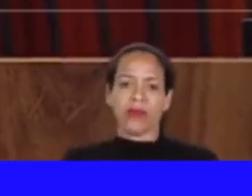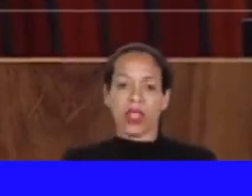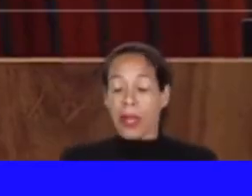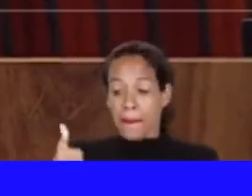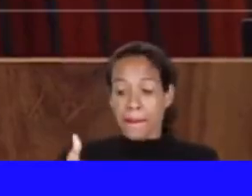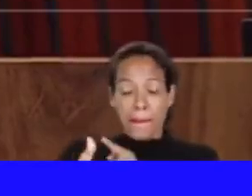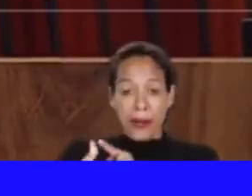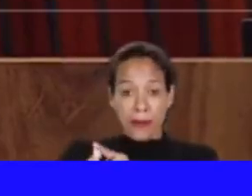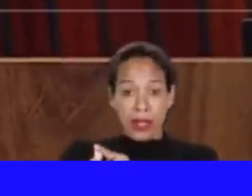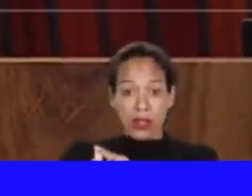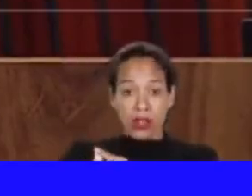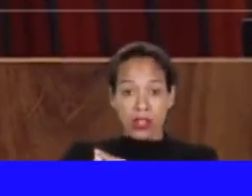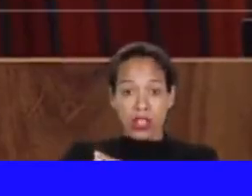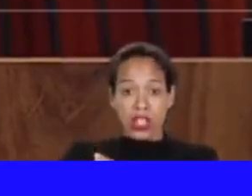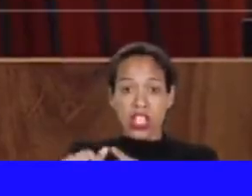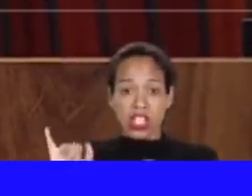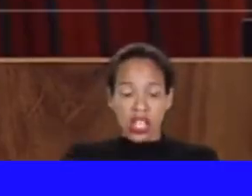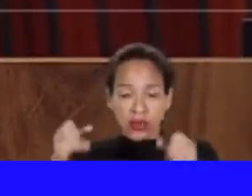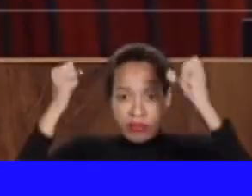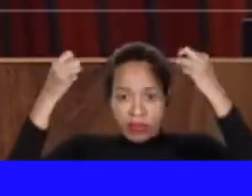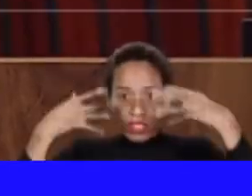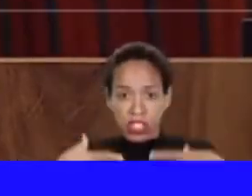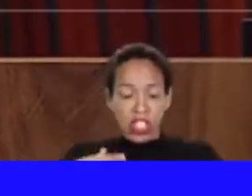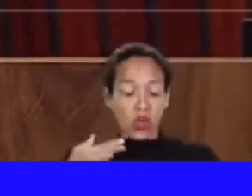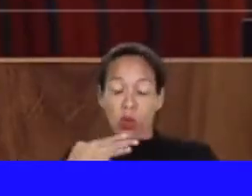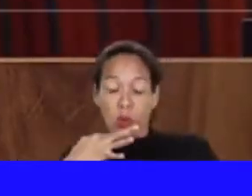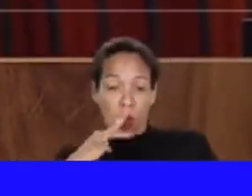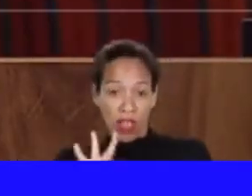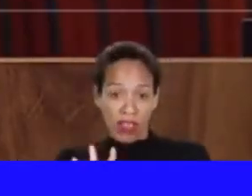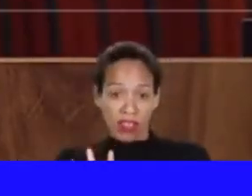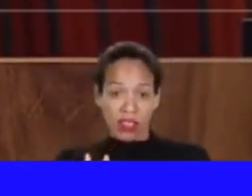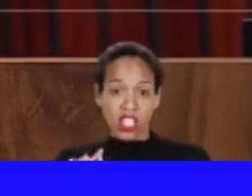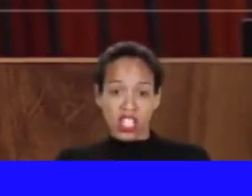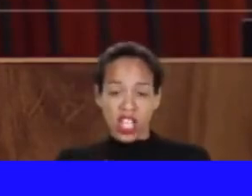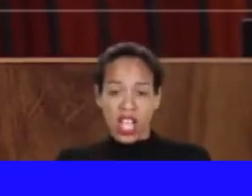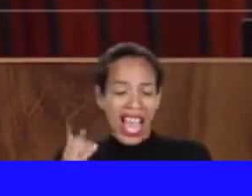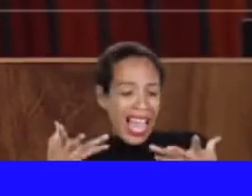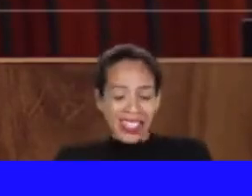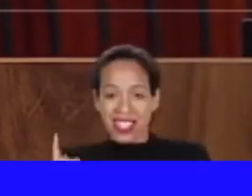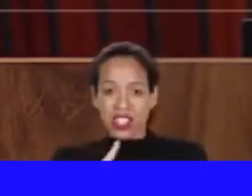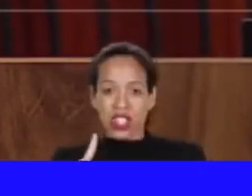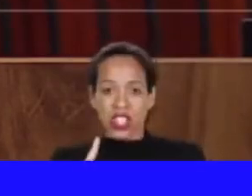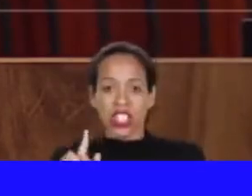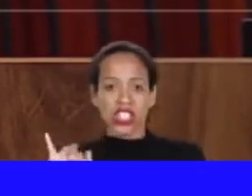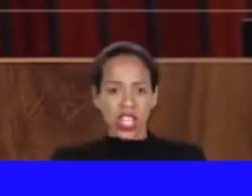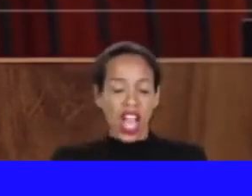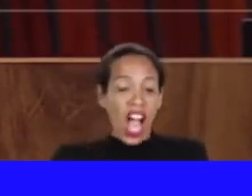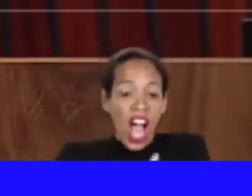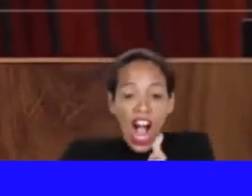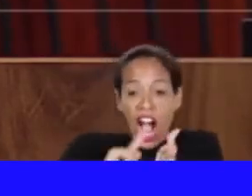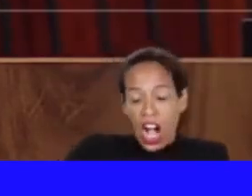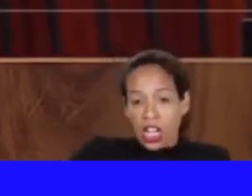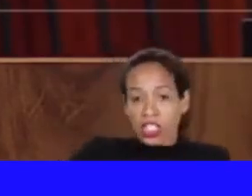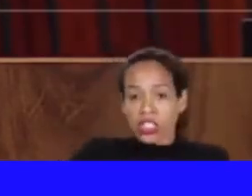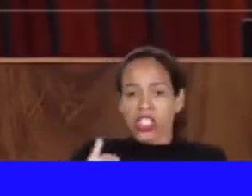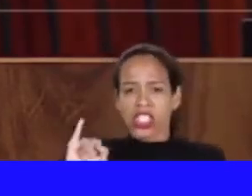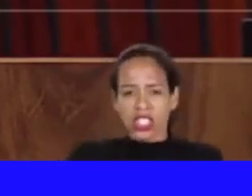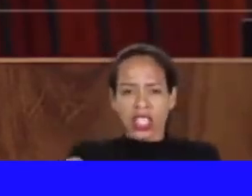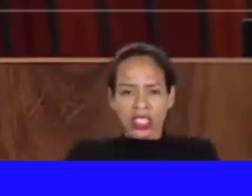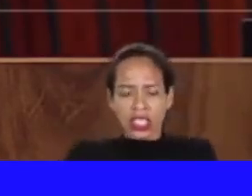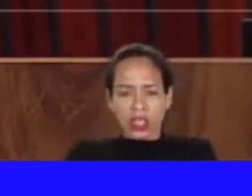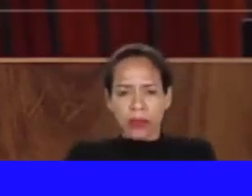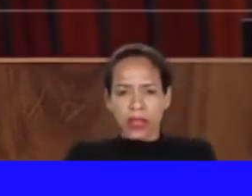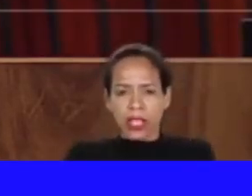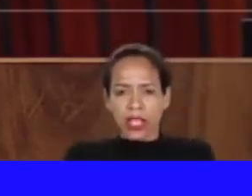Primeiramente, há duas questões preliminares que não merecem ser conhecidas, porque já foram rejeitadas em decisão interlocutória referendada em plenário.